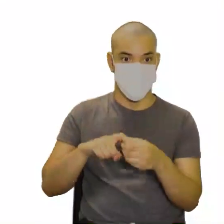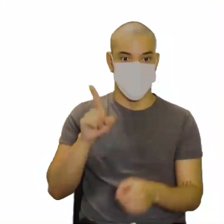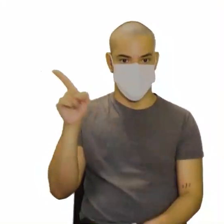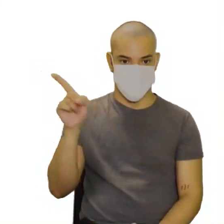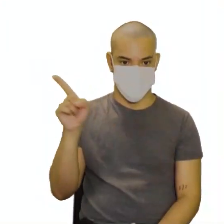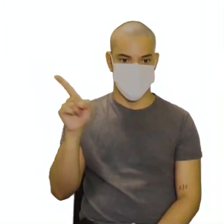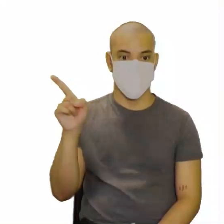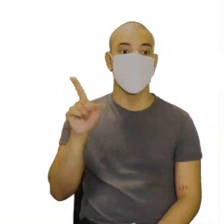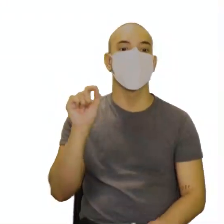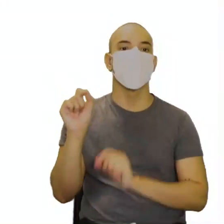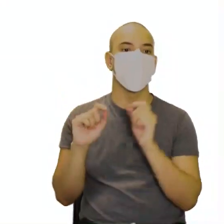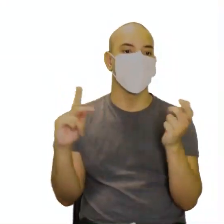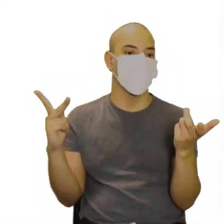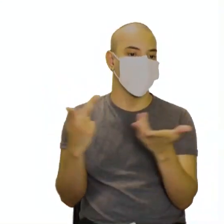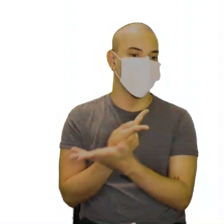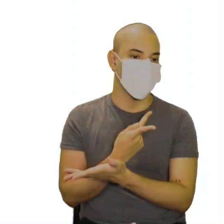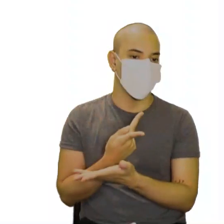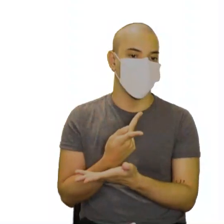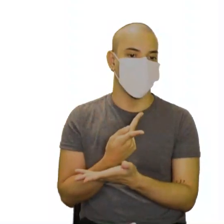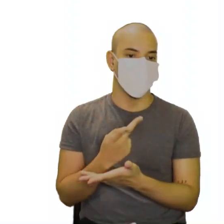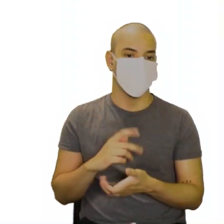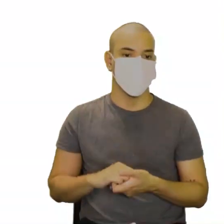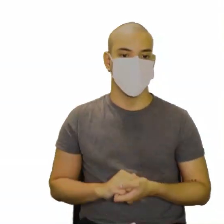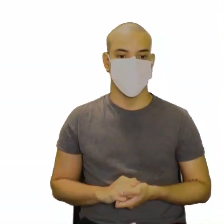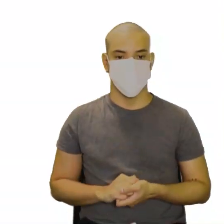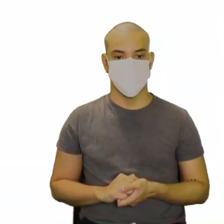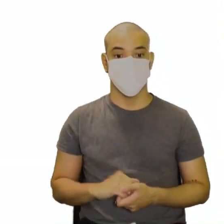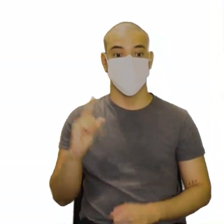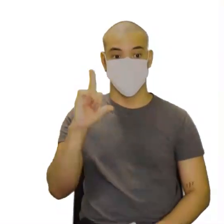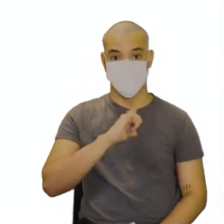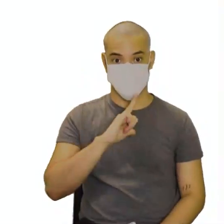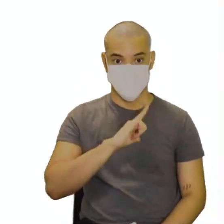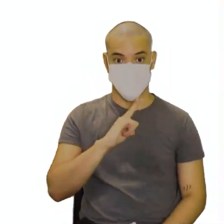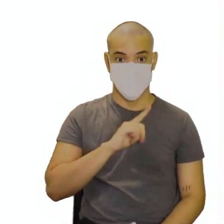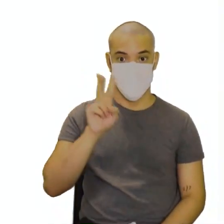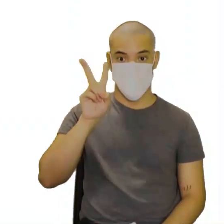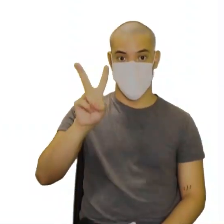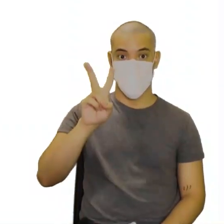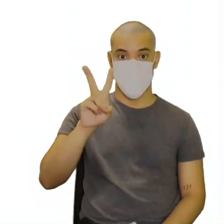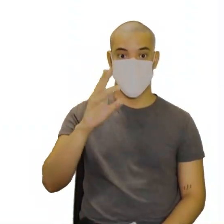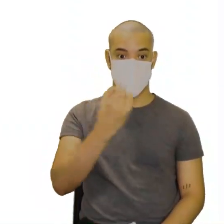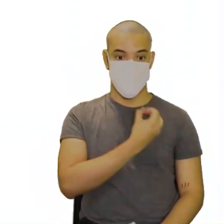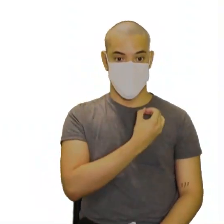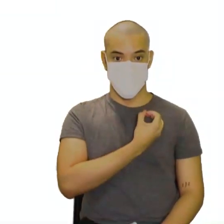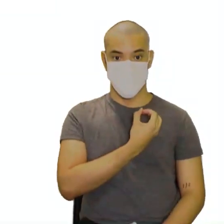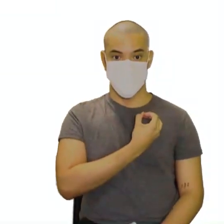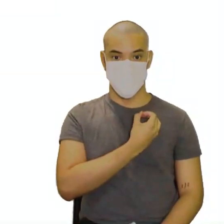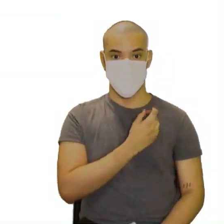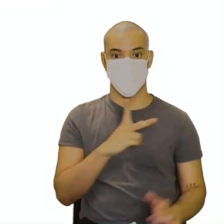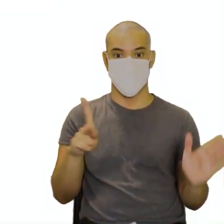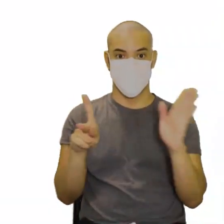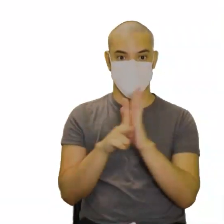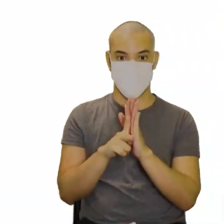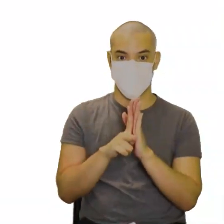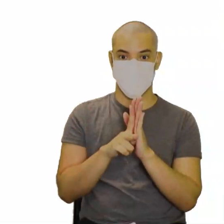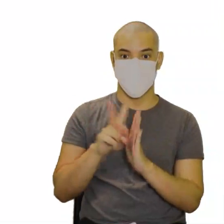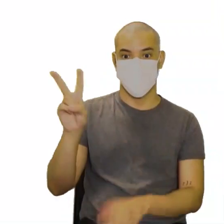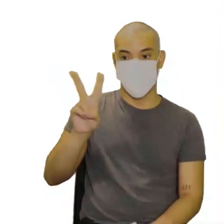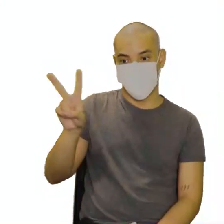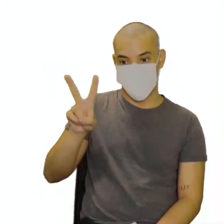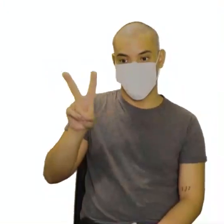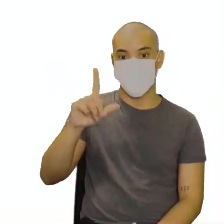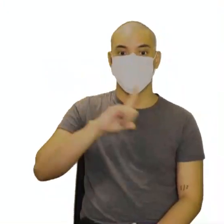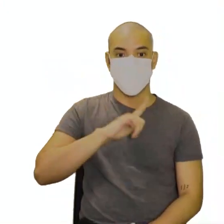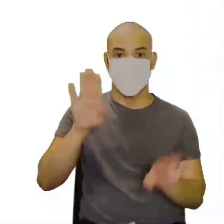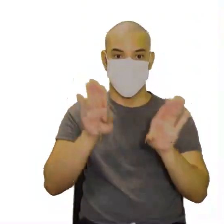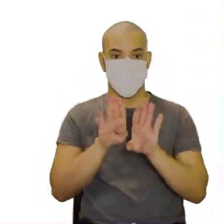aqui rapidinho. Olha só, o que aconteceu nesse caso? Eu tenho 2 valores de voltagem, eu tenho 2 resistências. Então, aqui